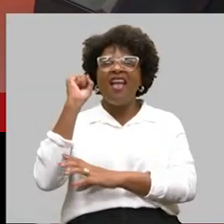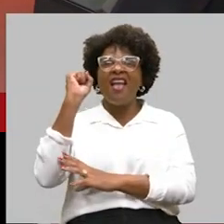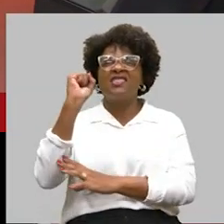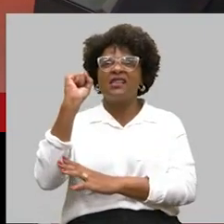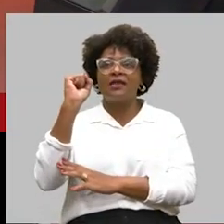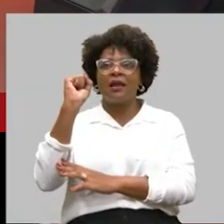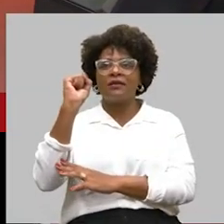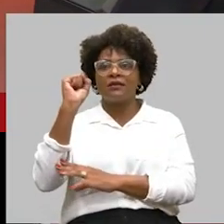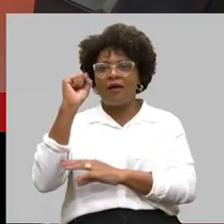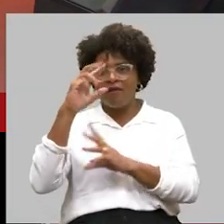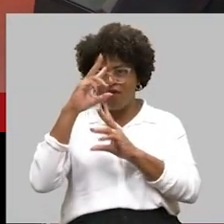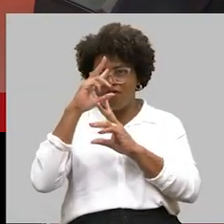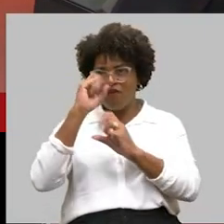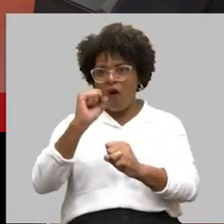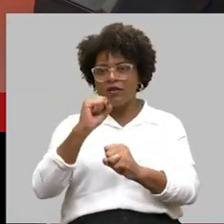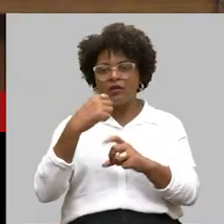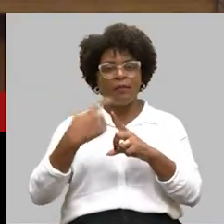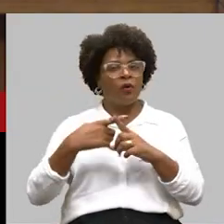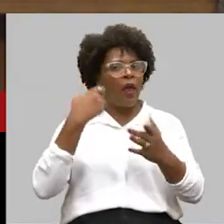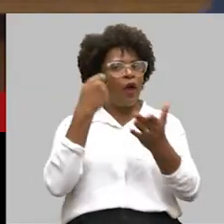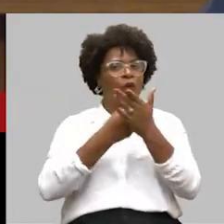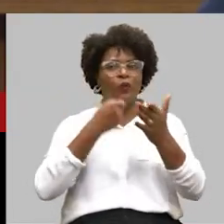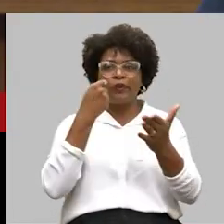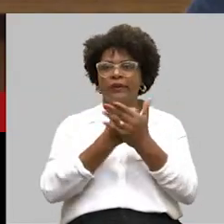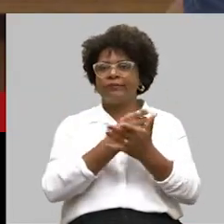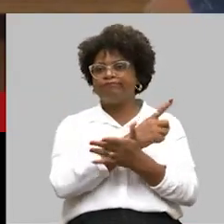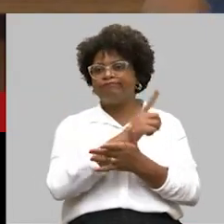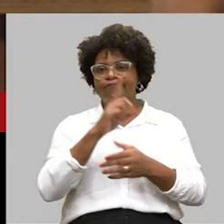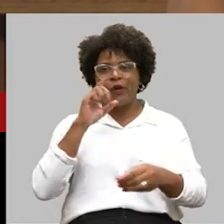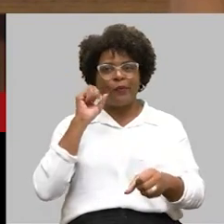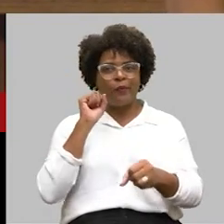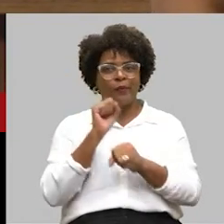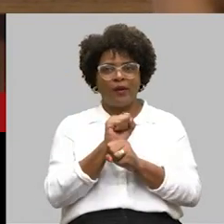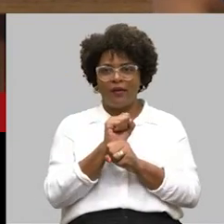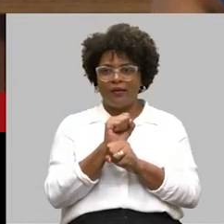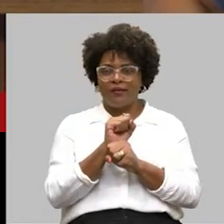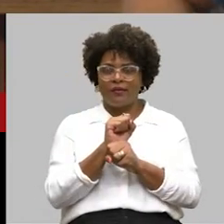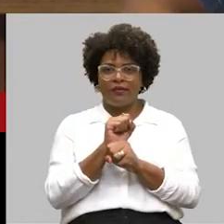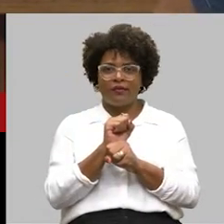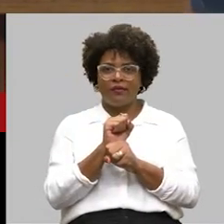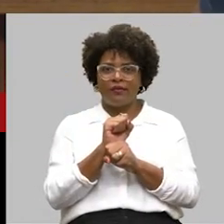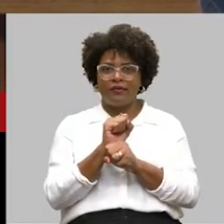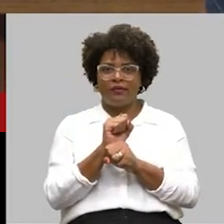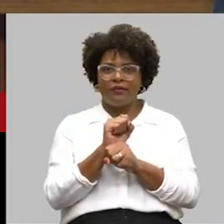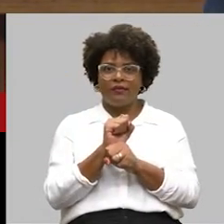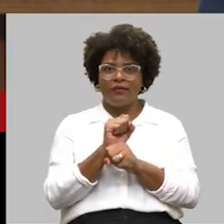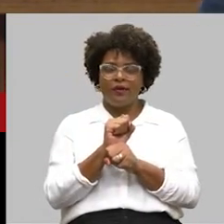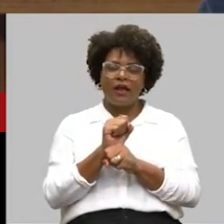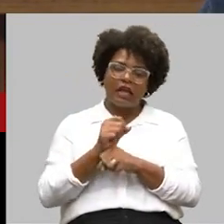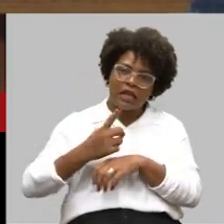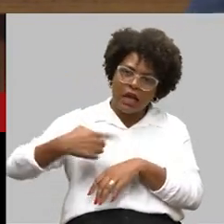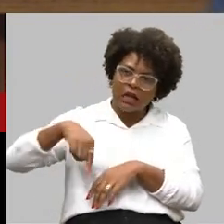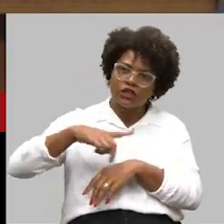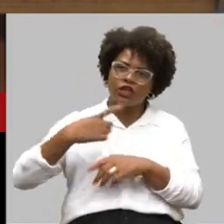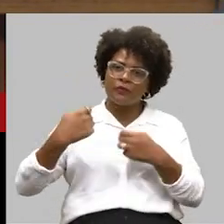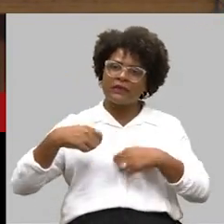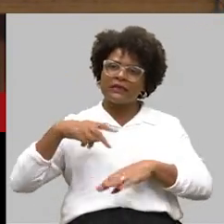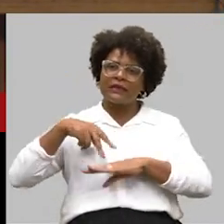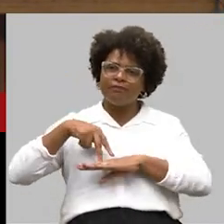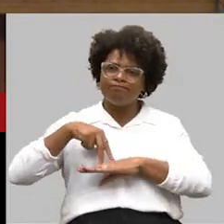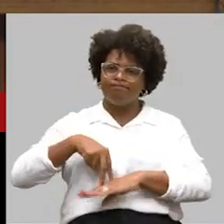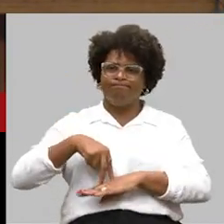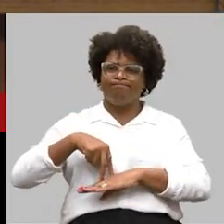a luta ela nunca para mas que a gente sempre tem que est mais resistente mais forte ainda para